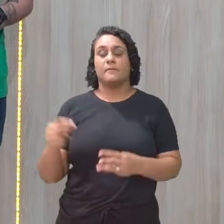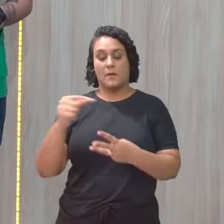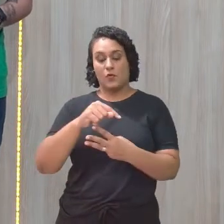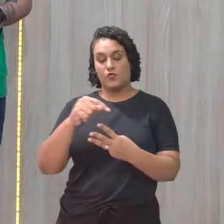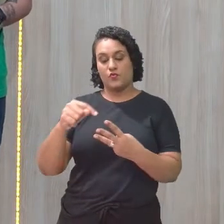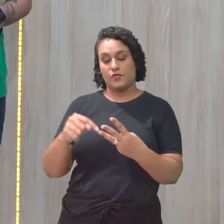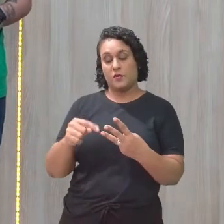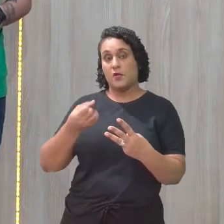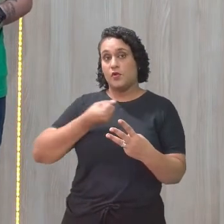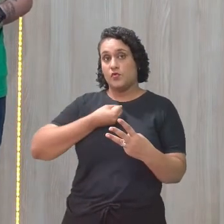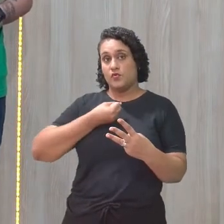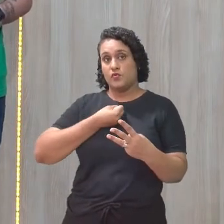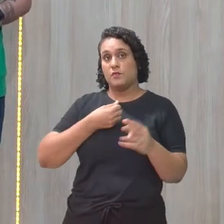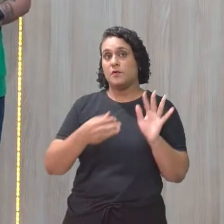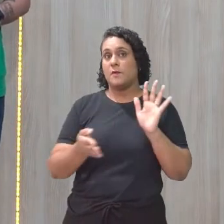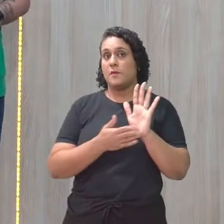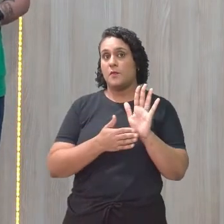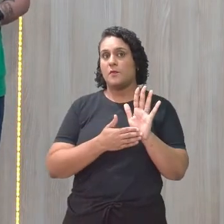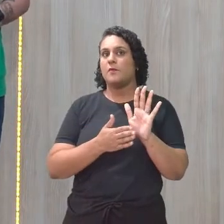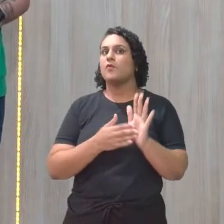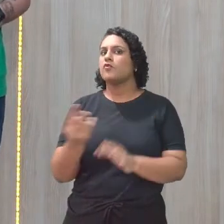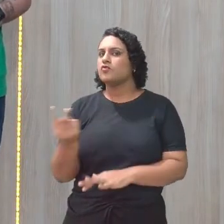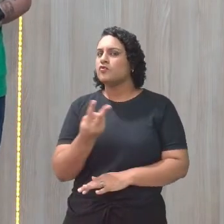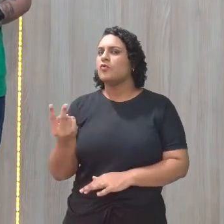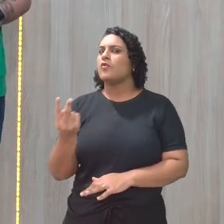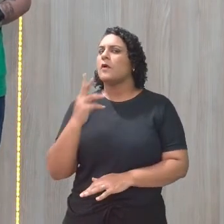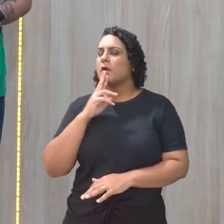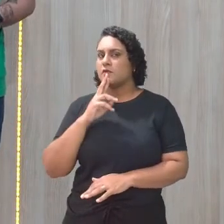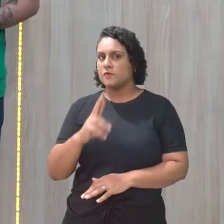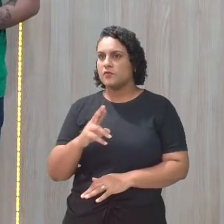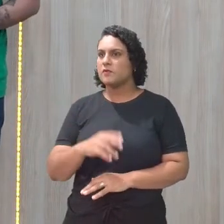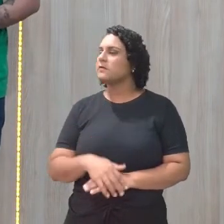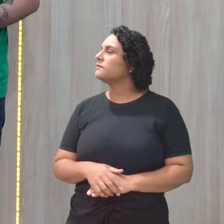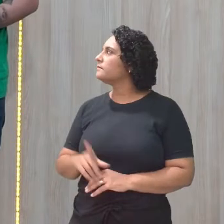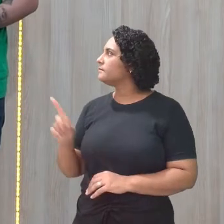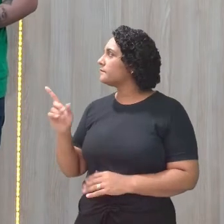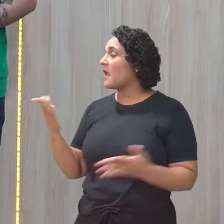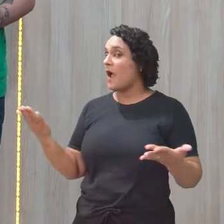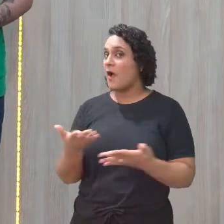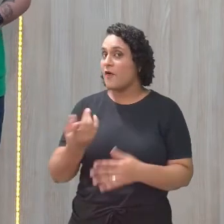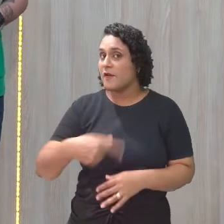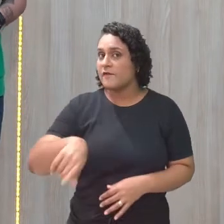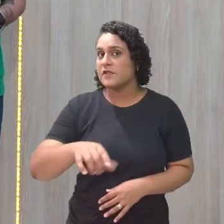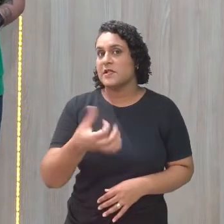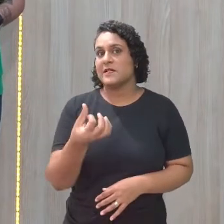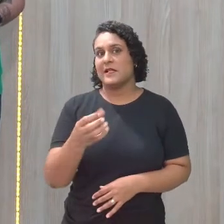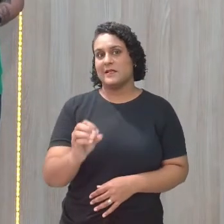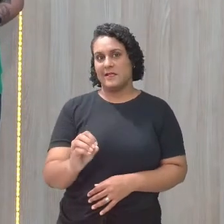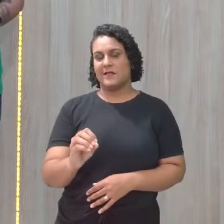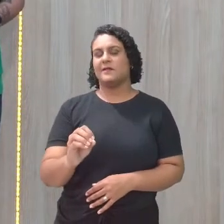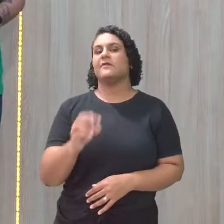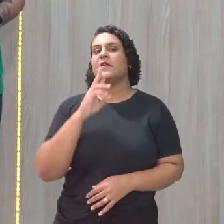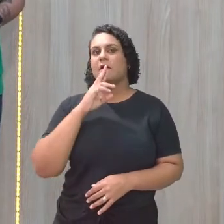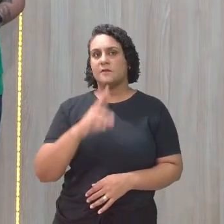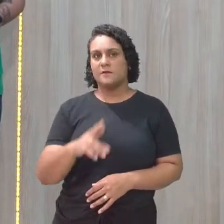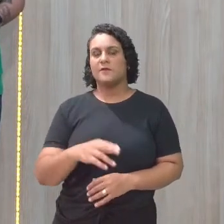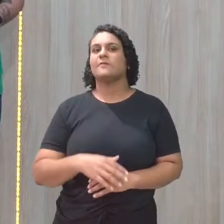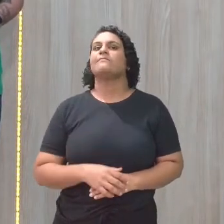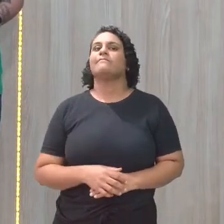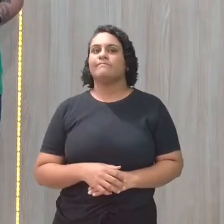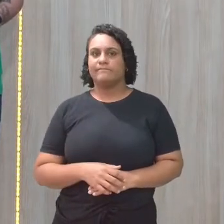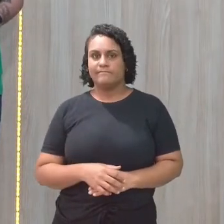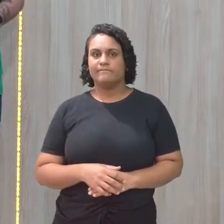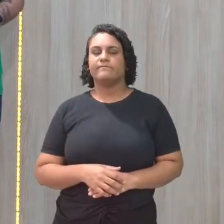tinha proposto aqui na sala, 2 deles eu resolvi. Fica para vocês agora tentar o 60, ou seja, rever essa parte